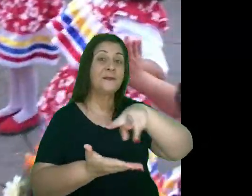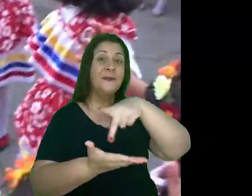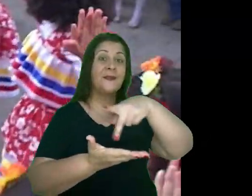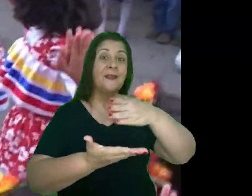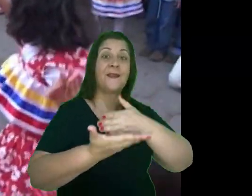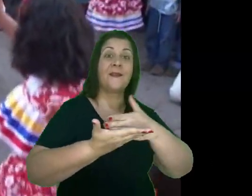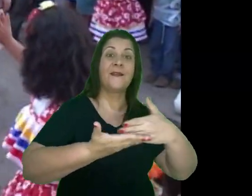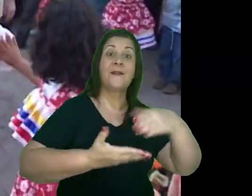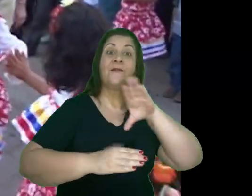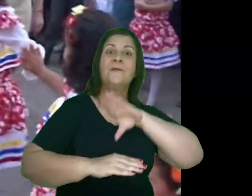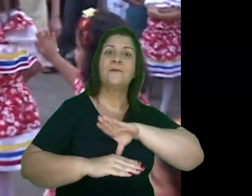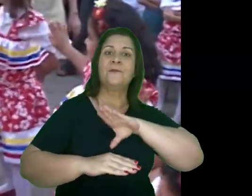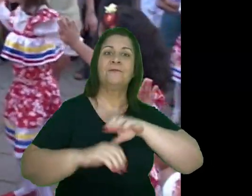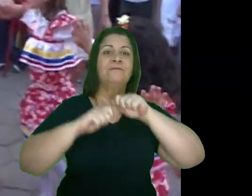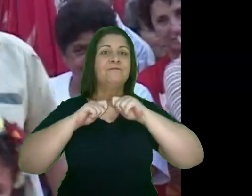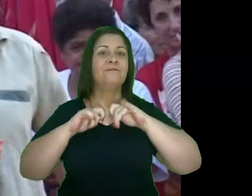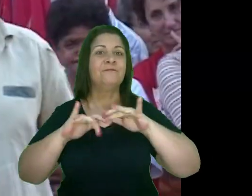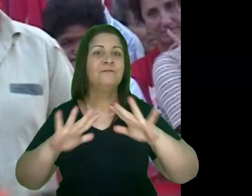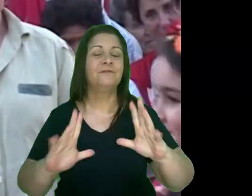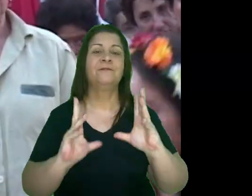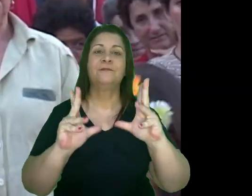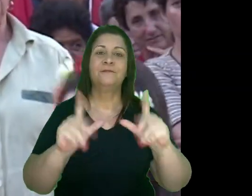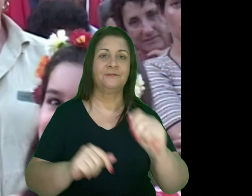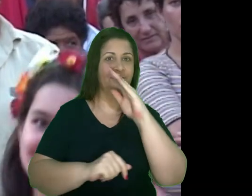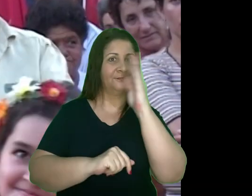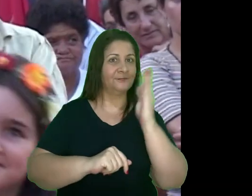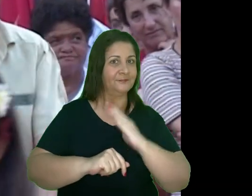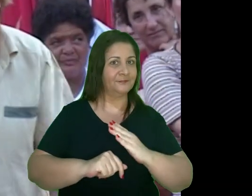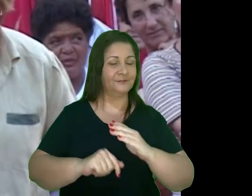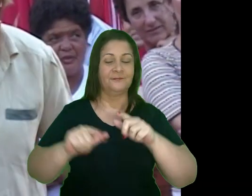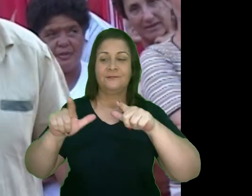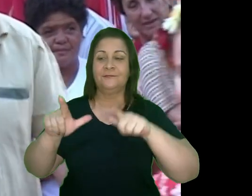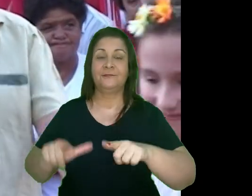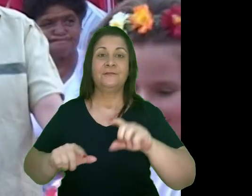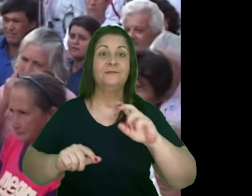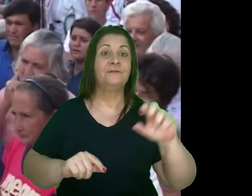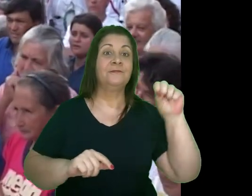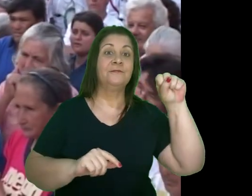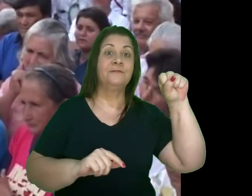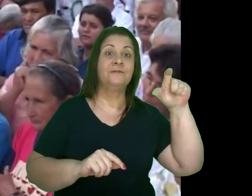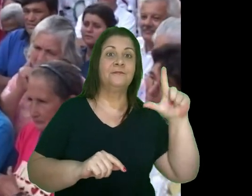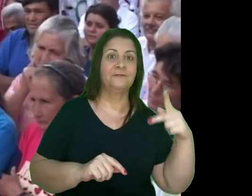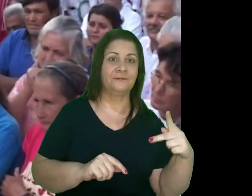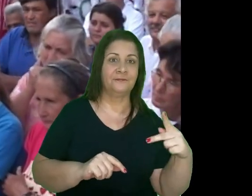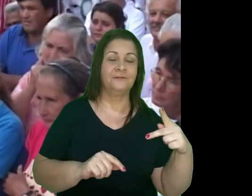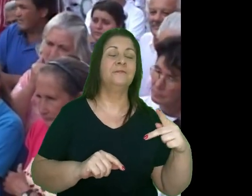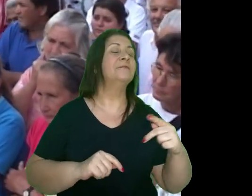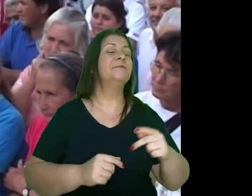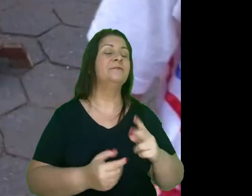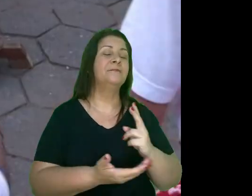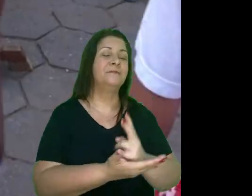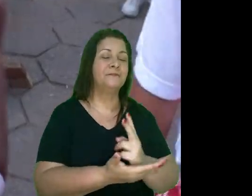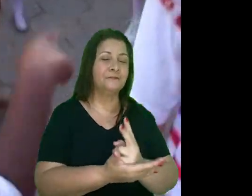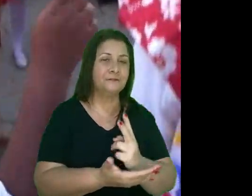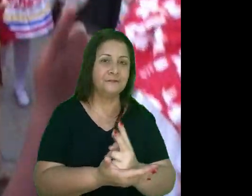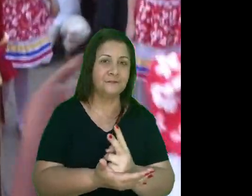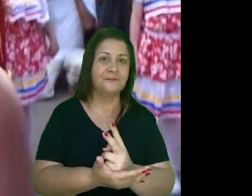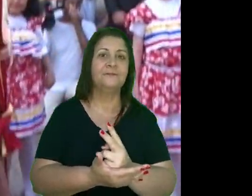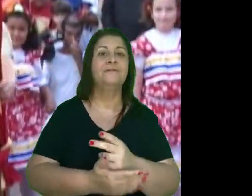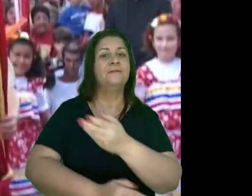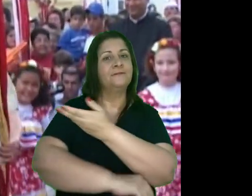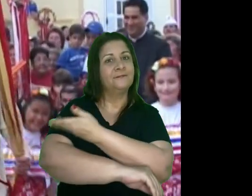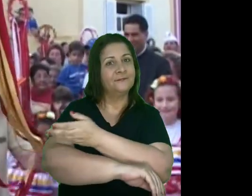Bailado original de Portugal e difundido em todo o Brasil. Na região, somente São Luís do Paraitinga preserva a